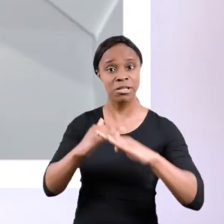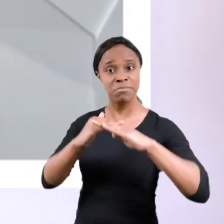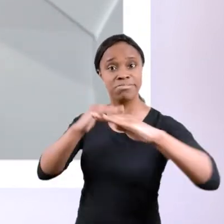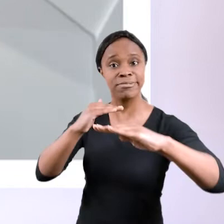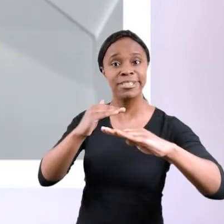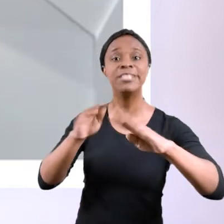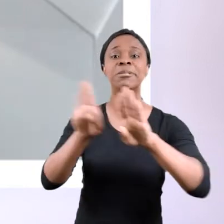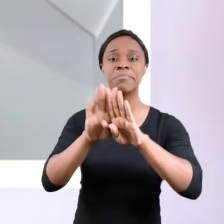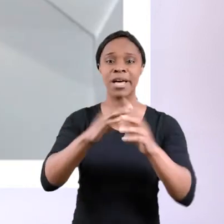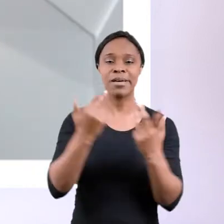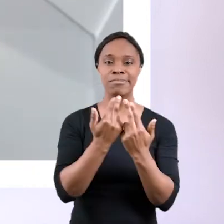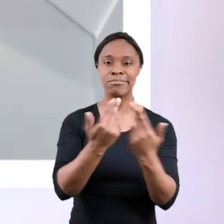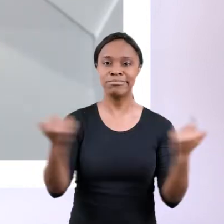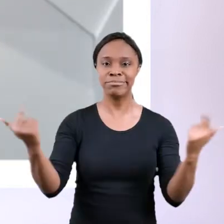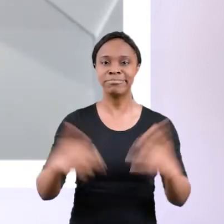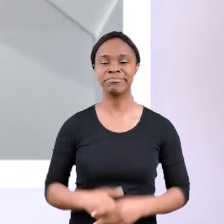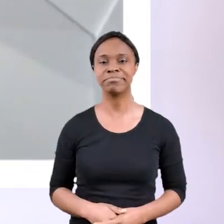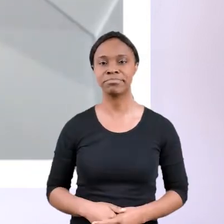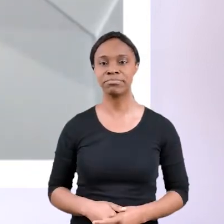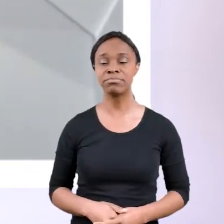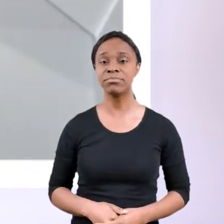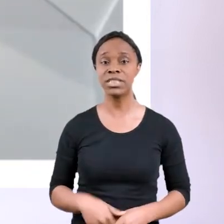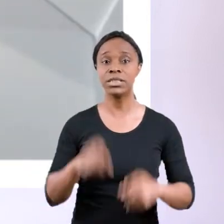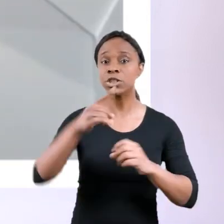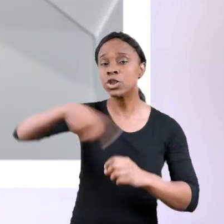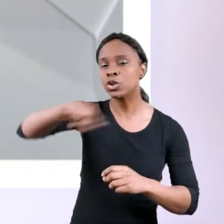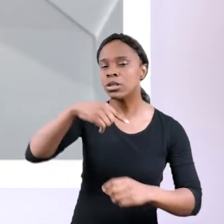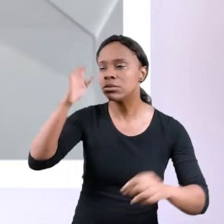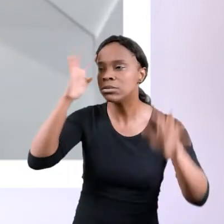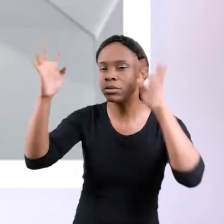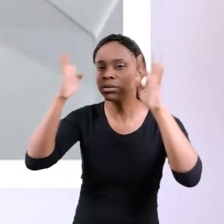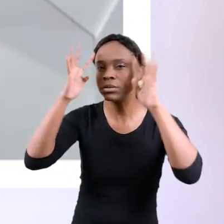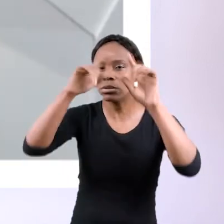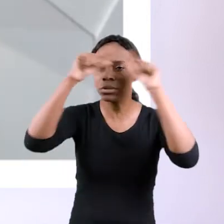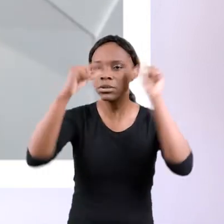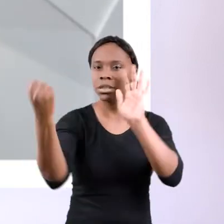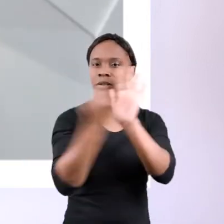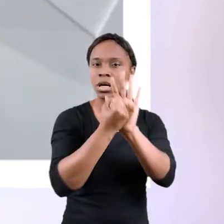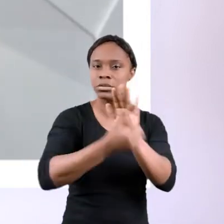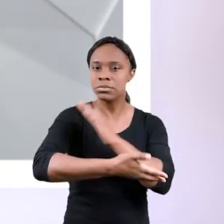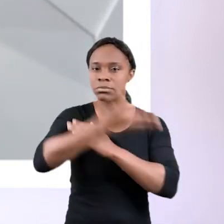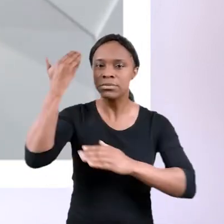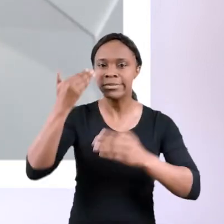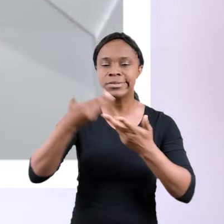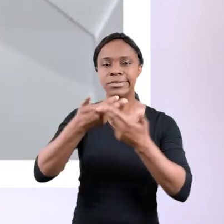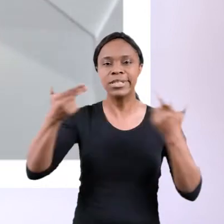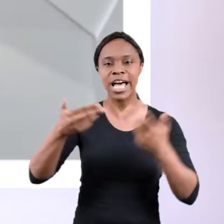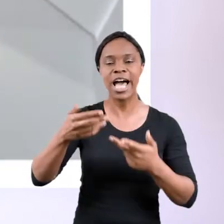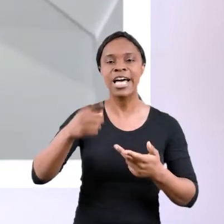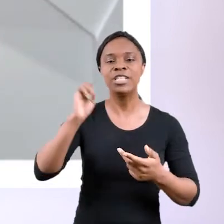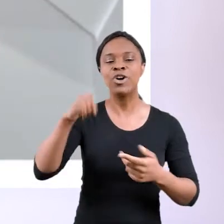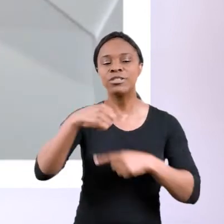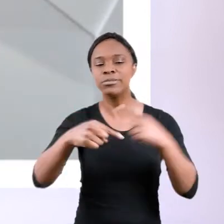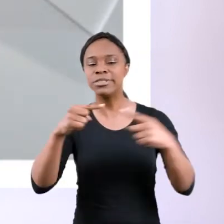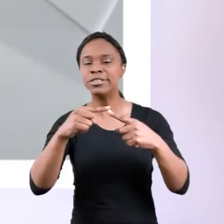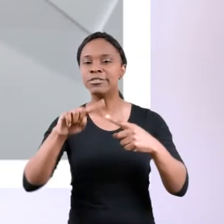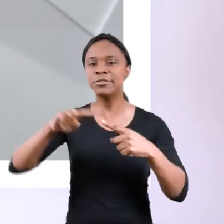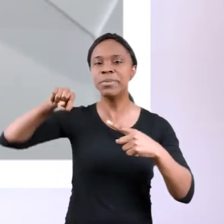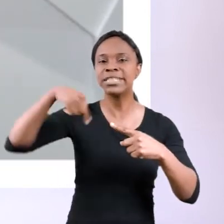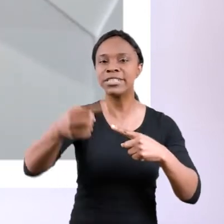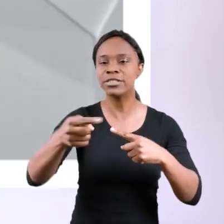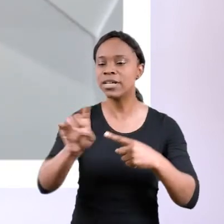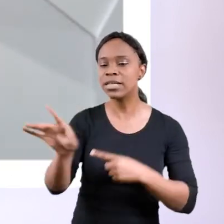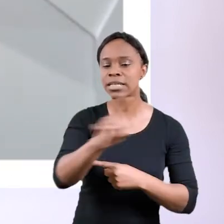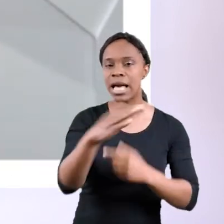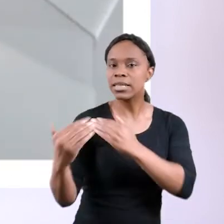e plural. Se nós revisitarmos todos esses estereótipos e a nossa expectativa com relação ao que consideramos o papel